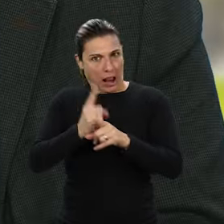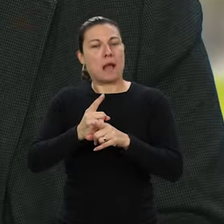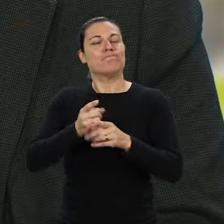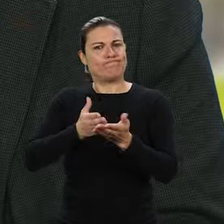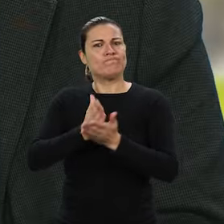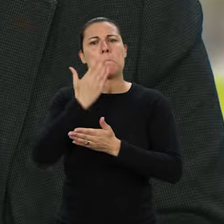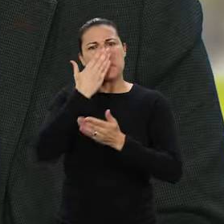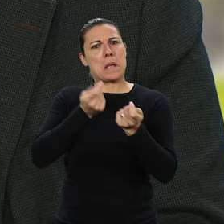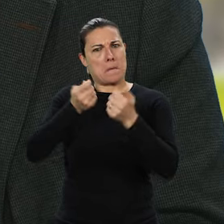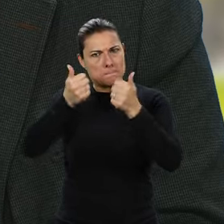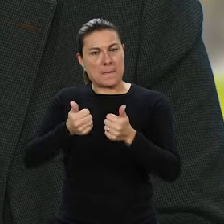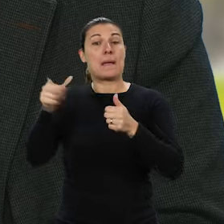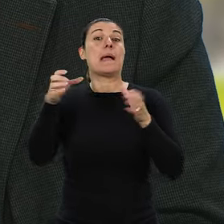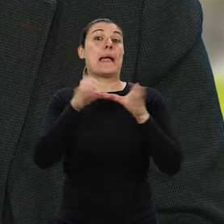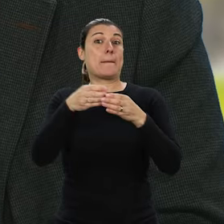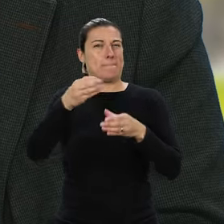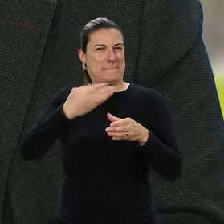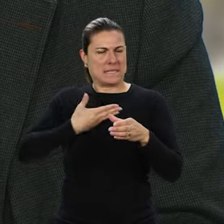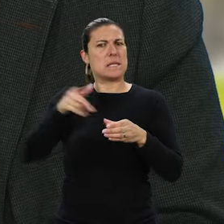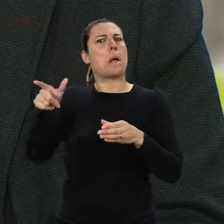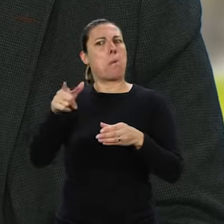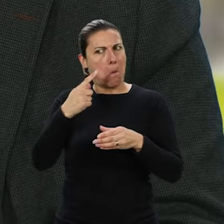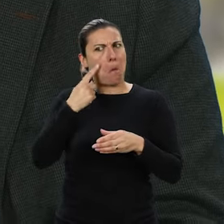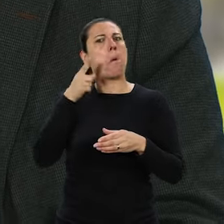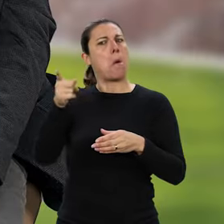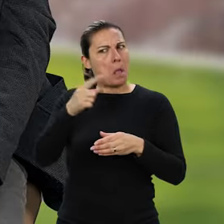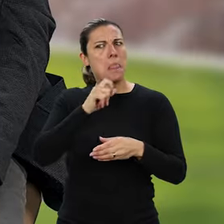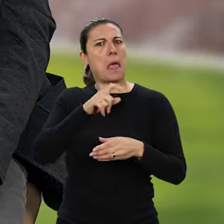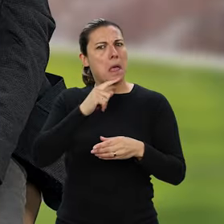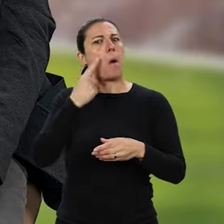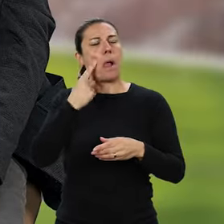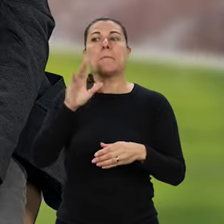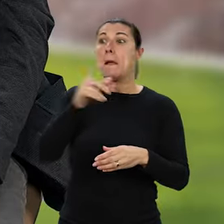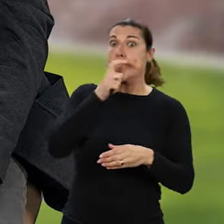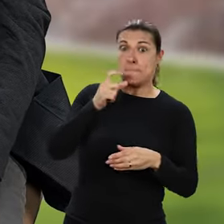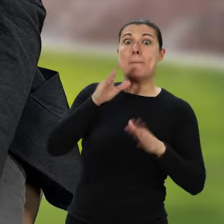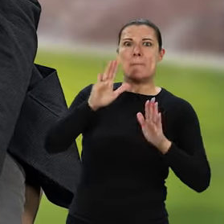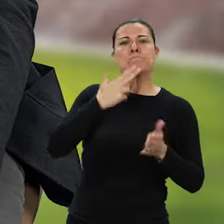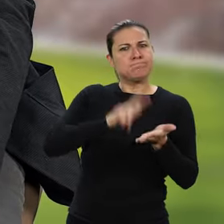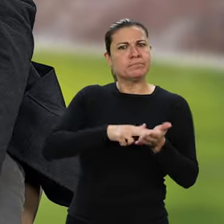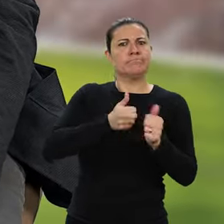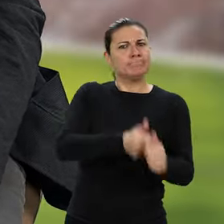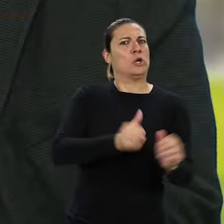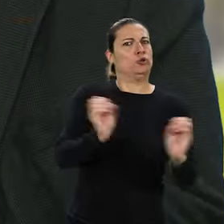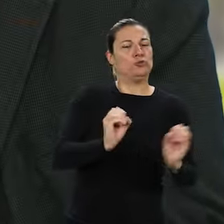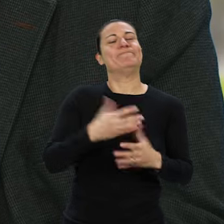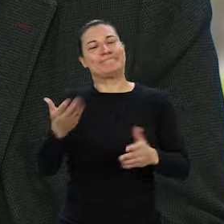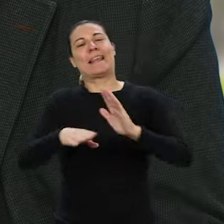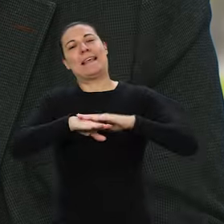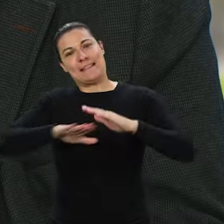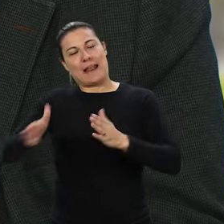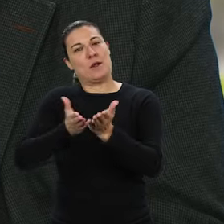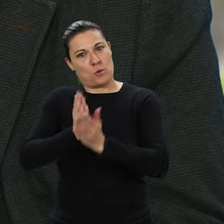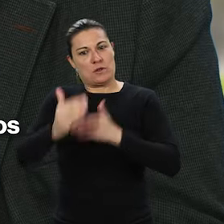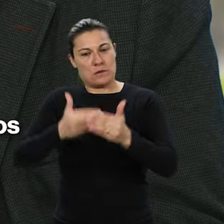vez. Parece bem organizada à direita a equipa de Montenegro. A equipa de Montenegro promete. Promete, promete, mas não cumpre. Sai a jogar